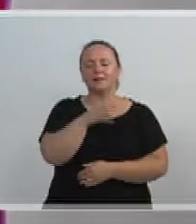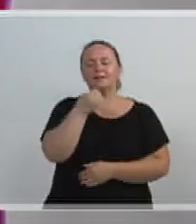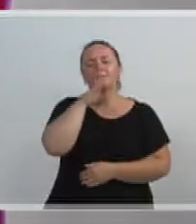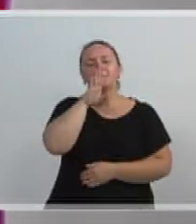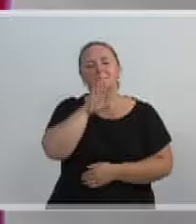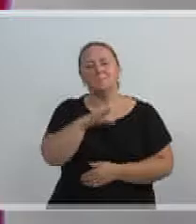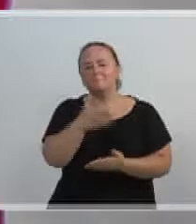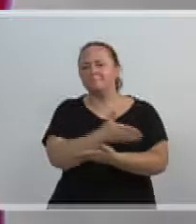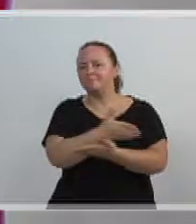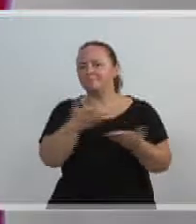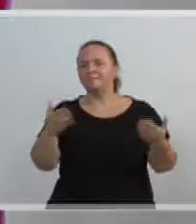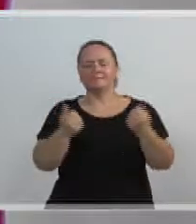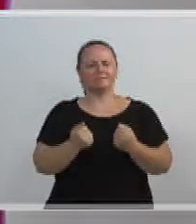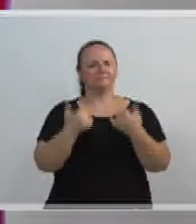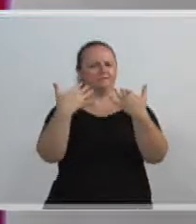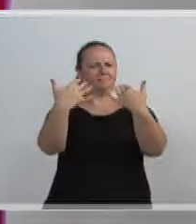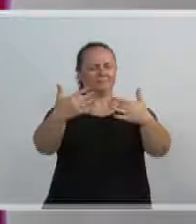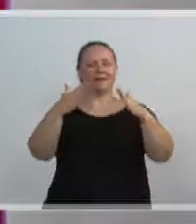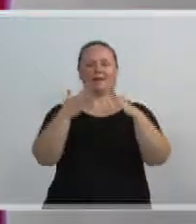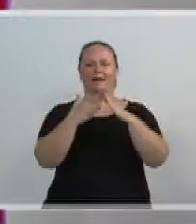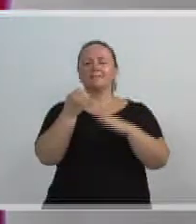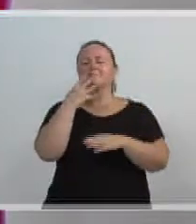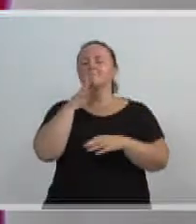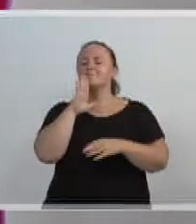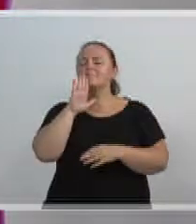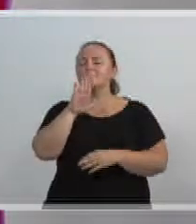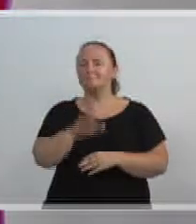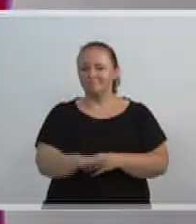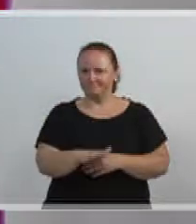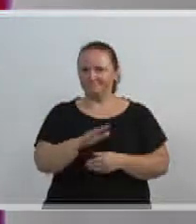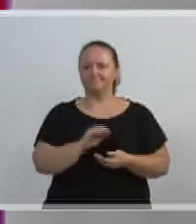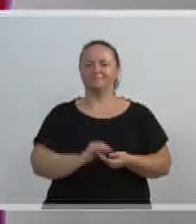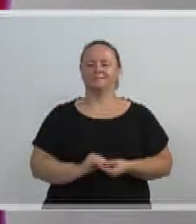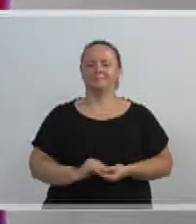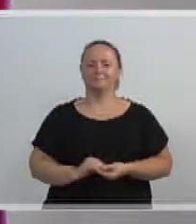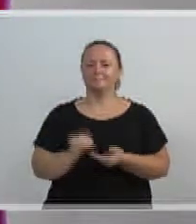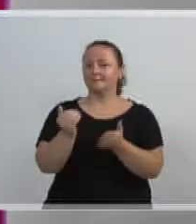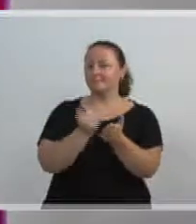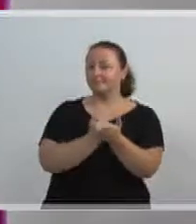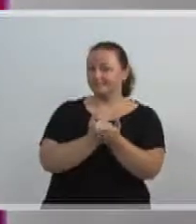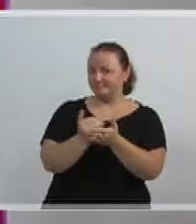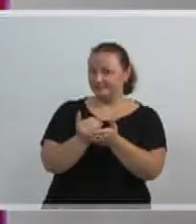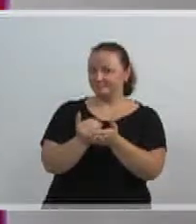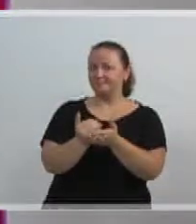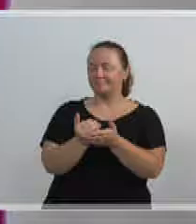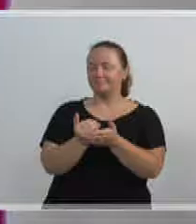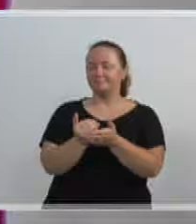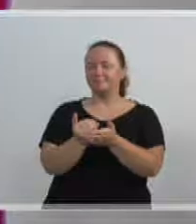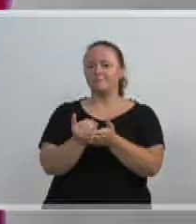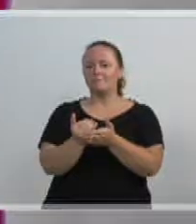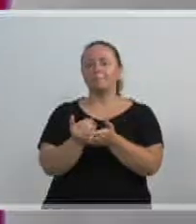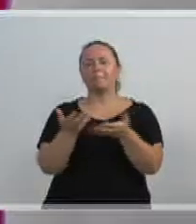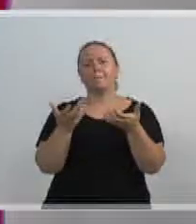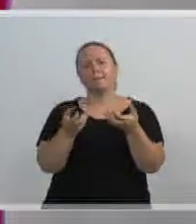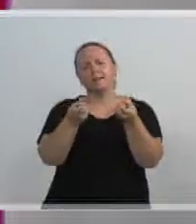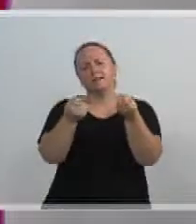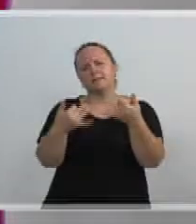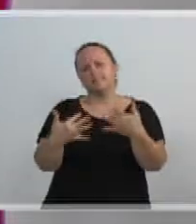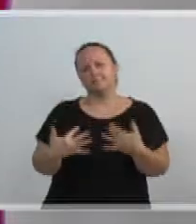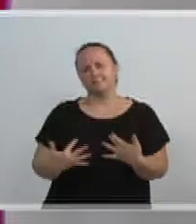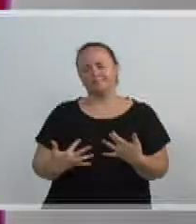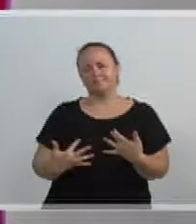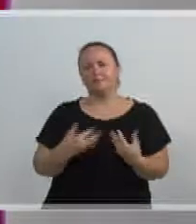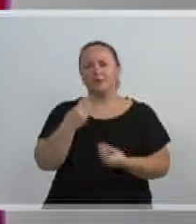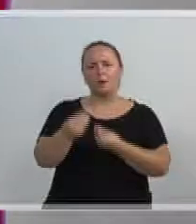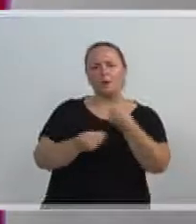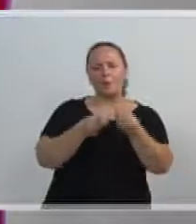A todos que nos assistem em casa, meu muito boa tarde. Primeiramente, gostaria de falar da